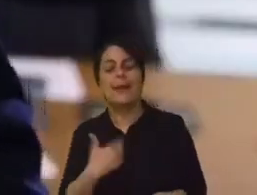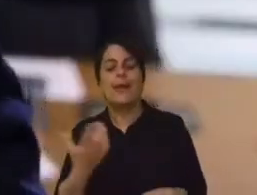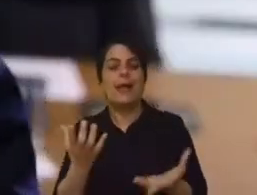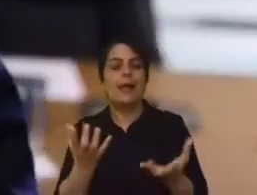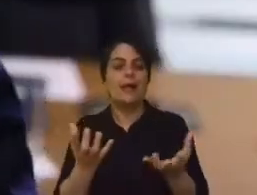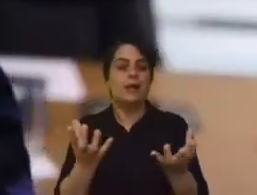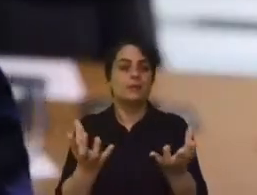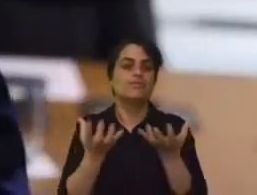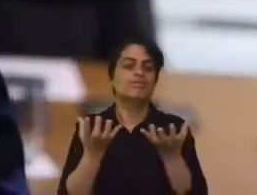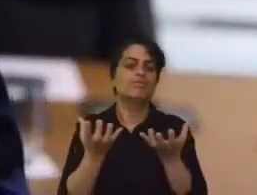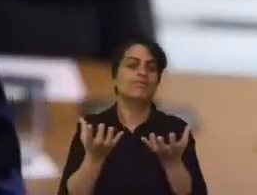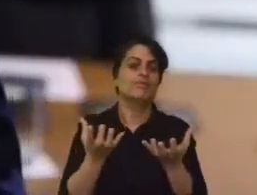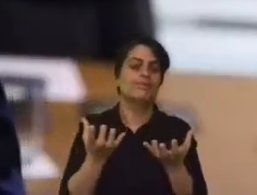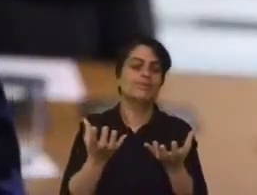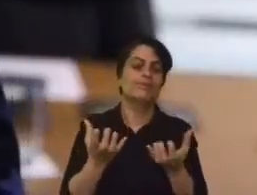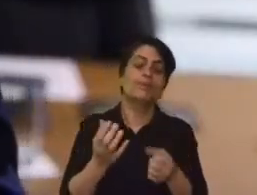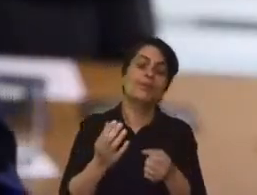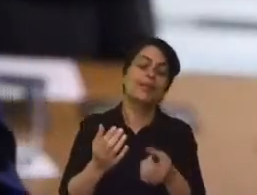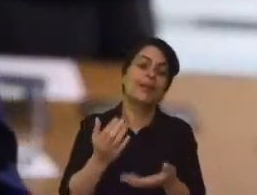eu quero começar